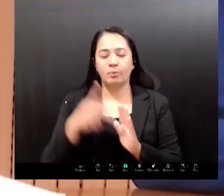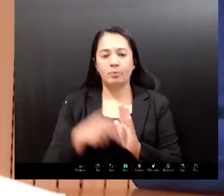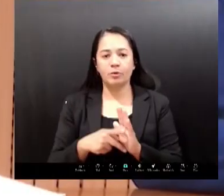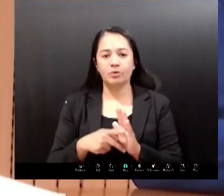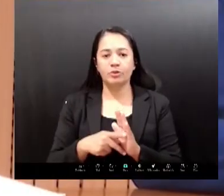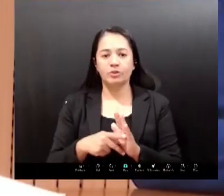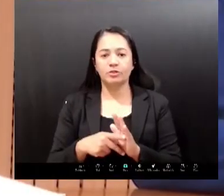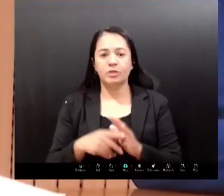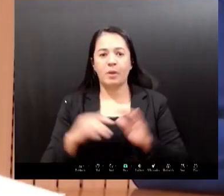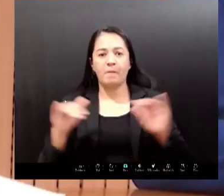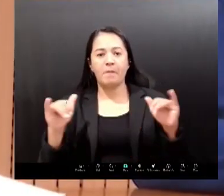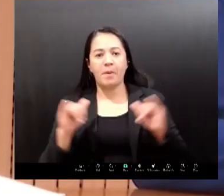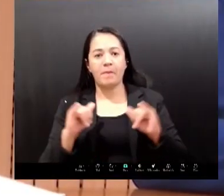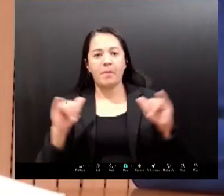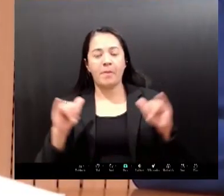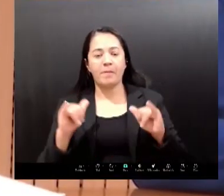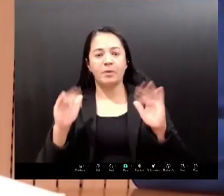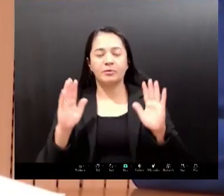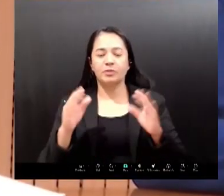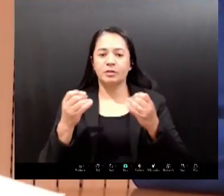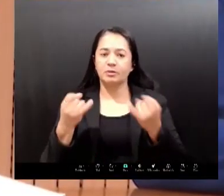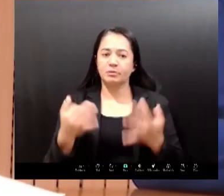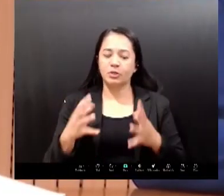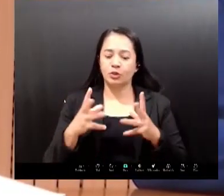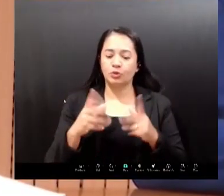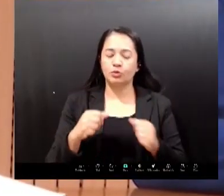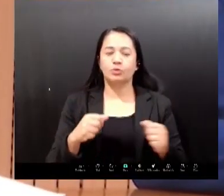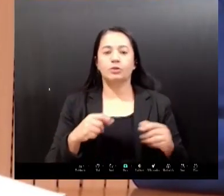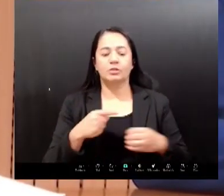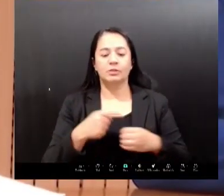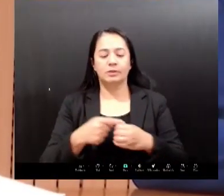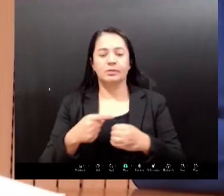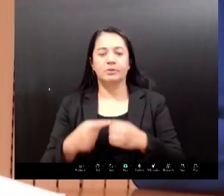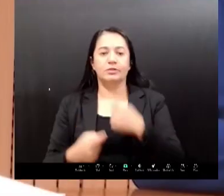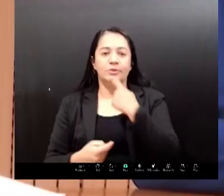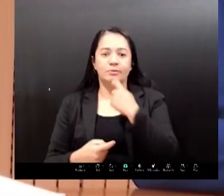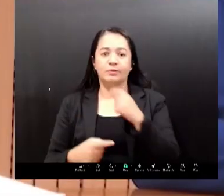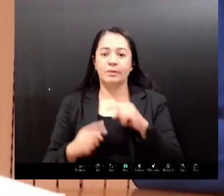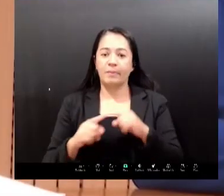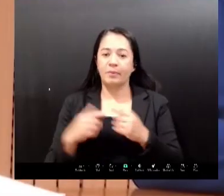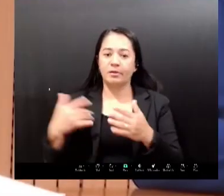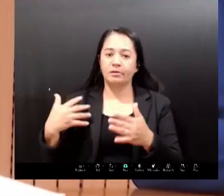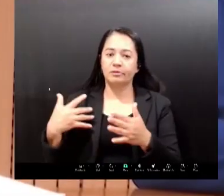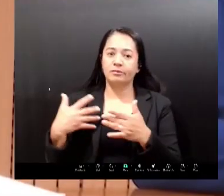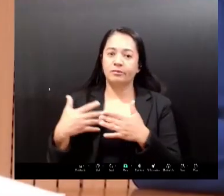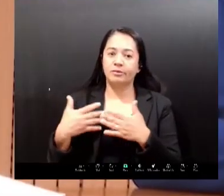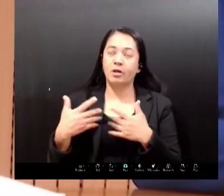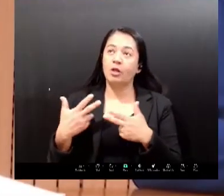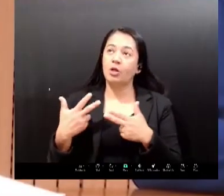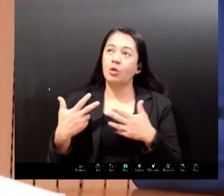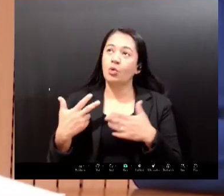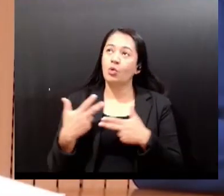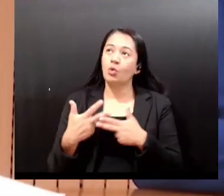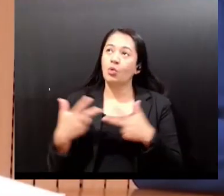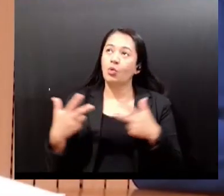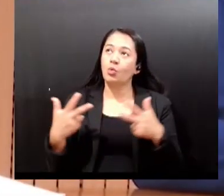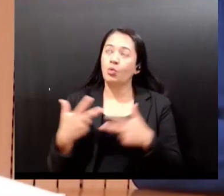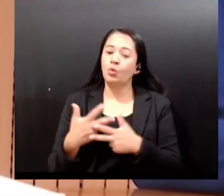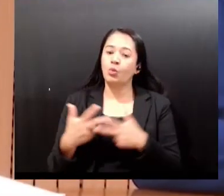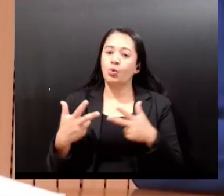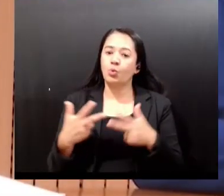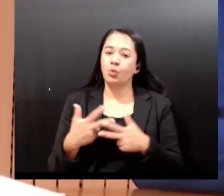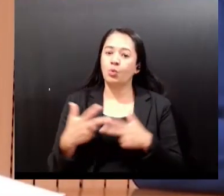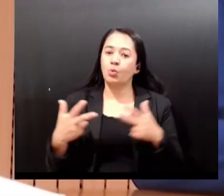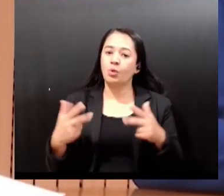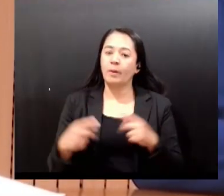e foi se falado em toda a cidade. Mas de um tempo para cá isso veio relaxando. E aí nas cobranças que fizemos da